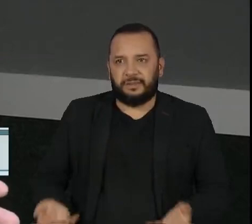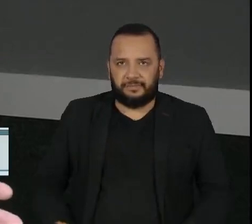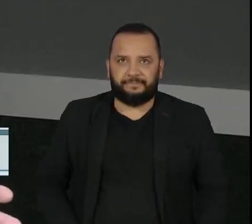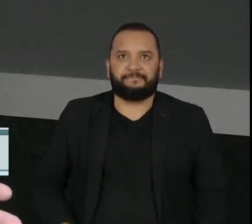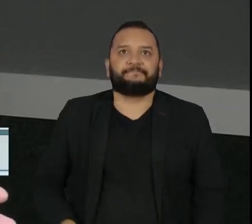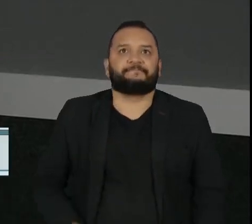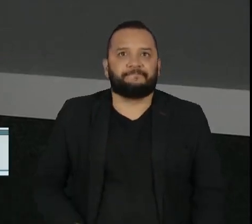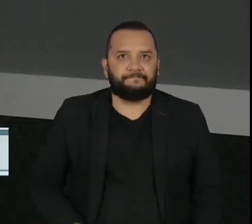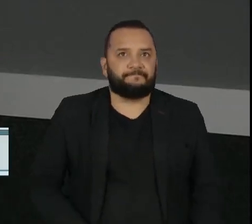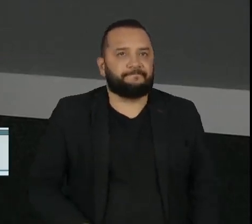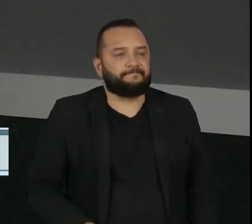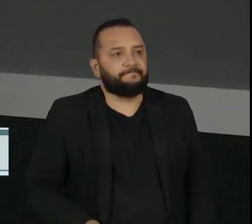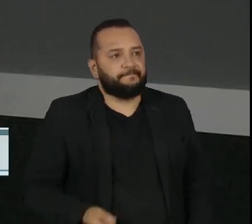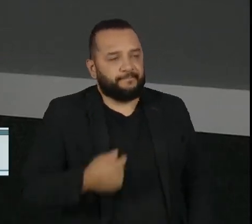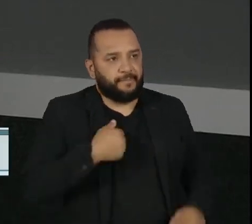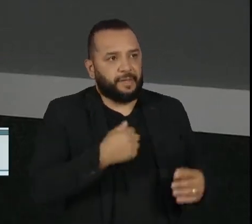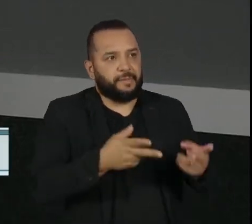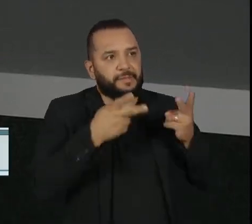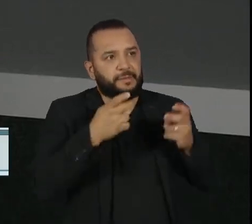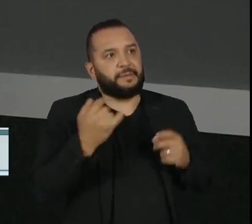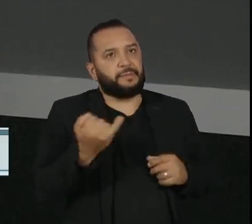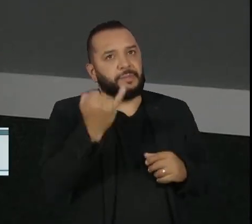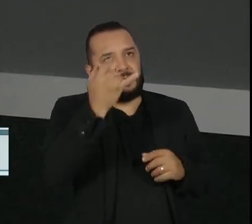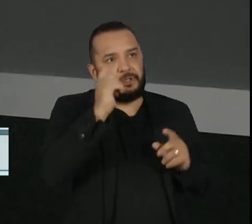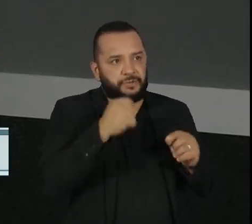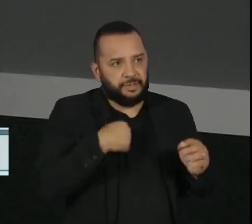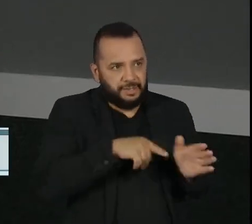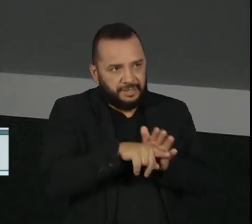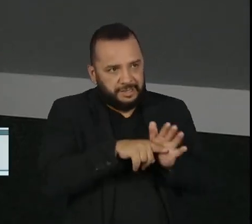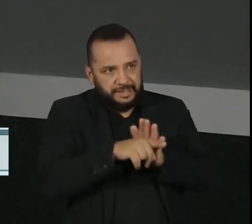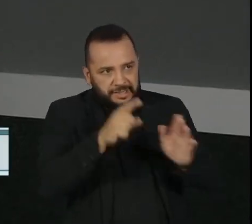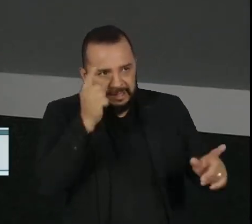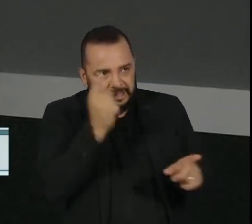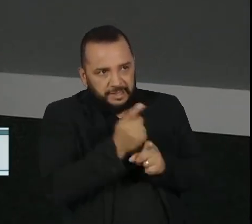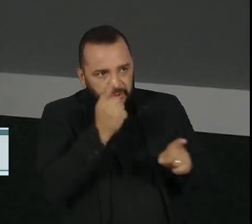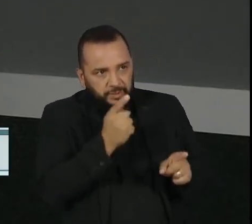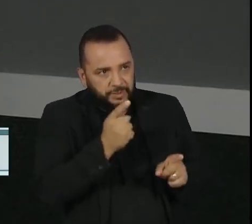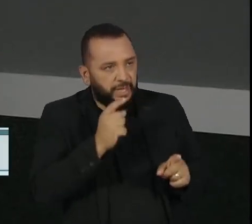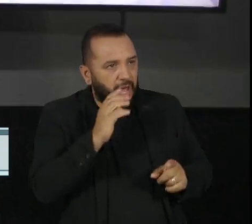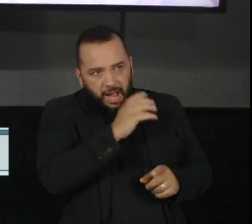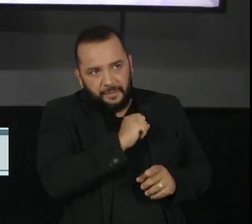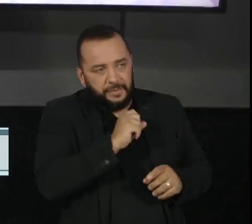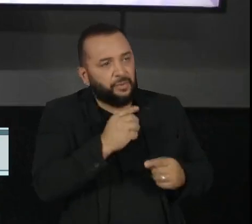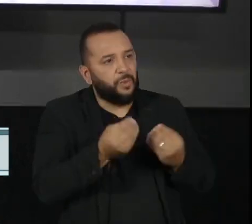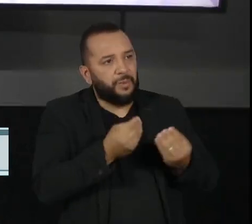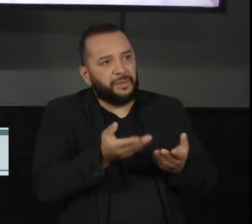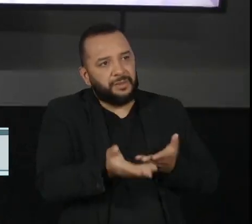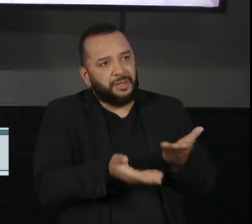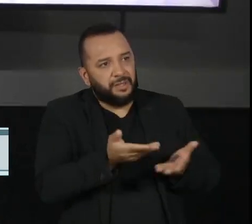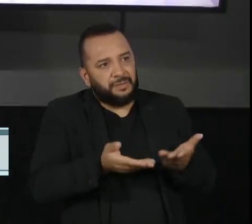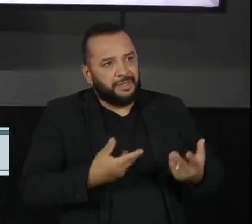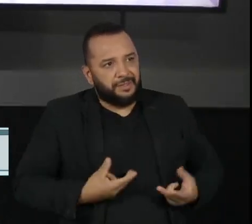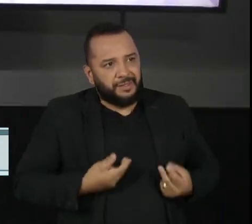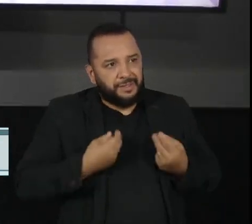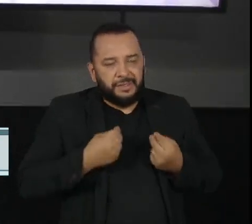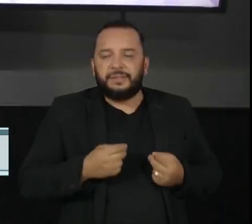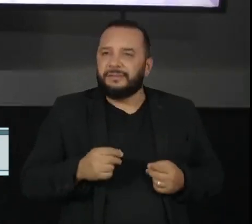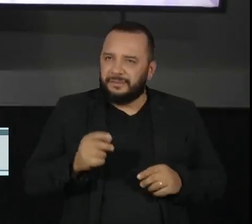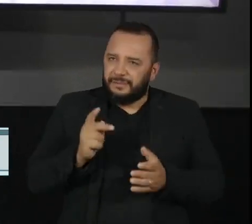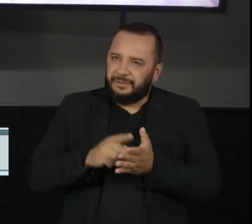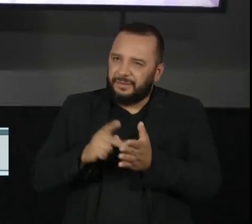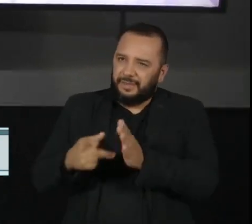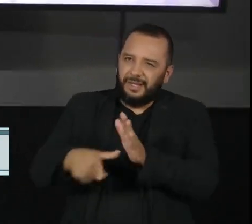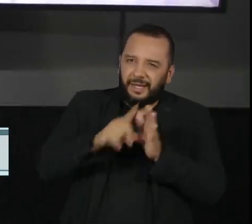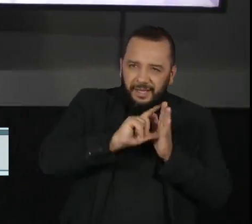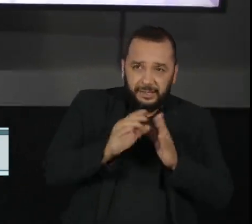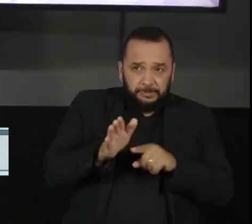gente percebe a importância do diagnóstico precoce. E o tratamento, doutor? Você falou muito bem. O diagnóstico precoce é a base de